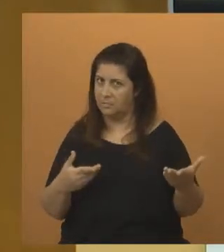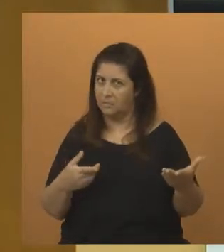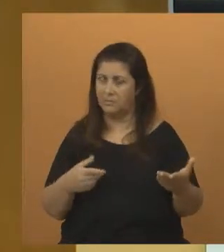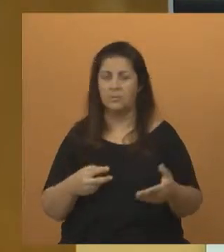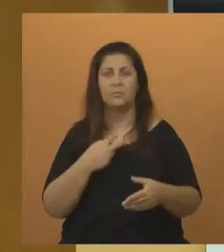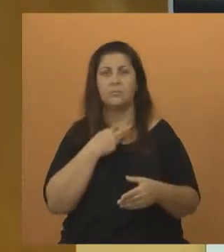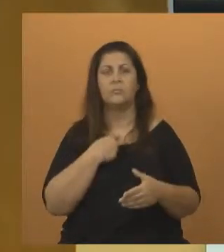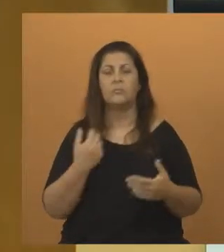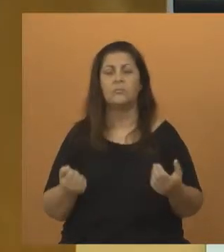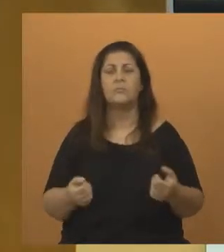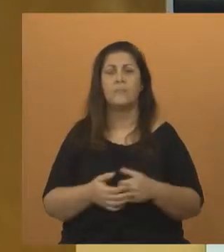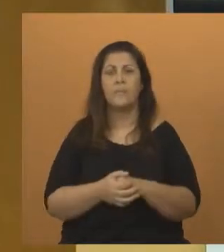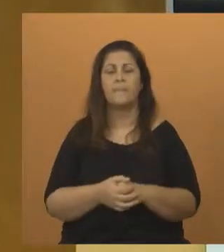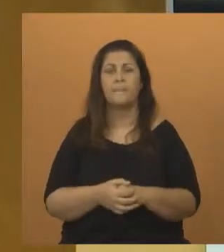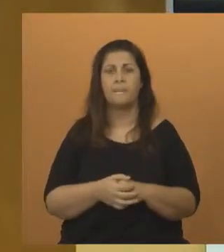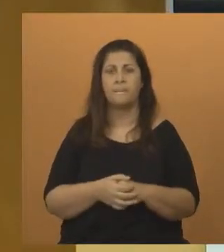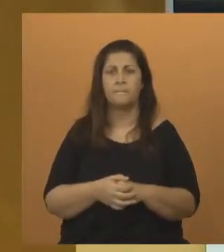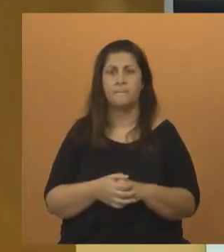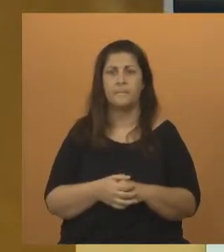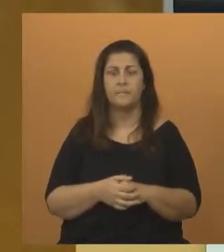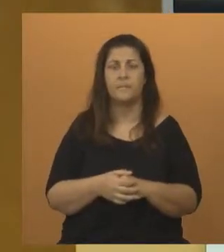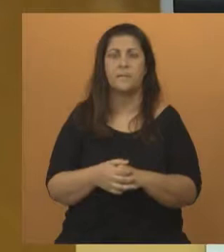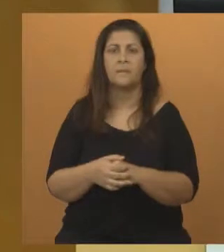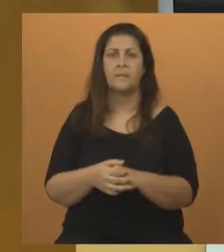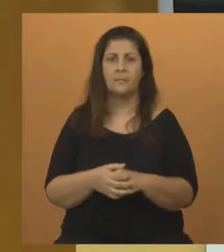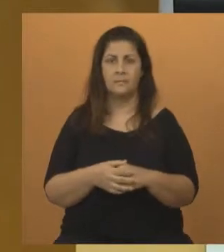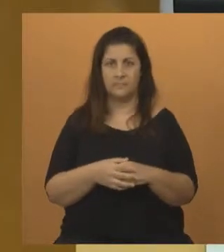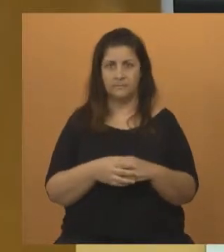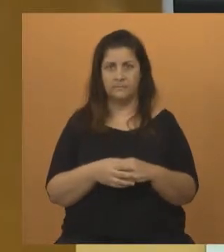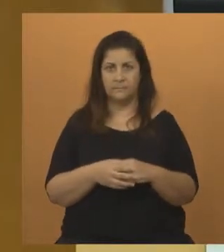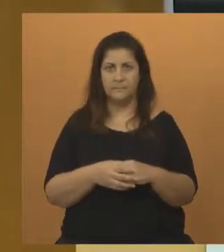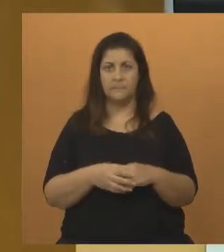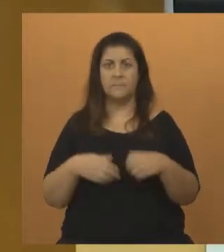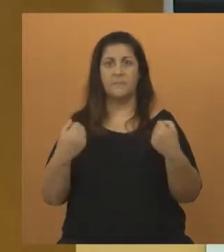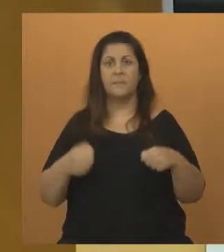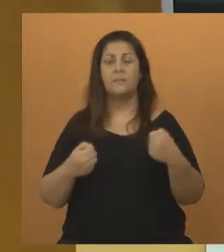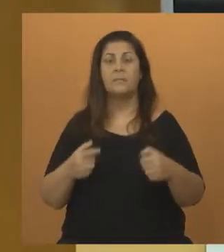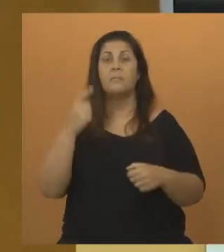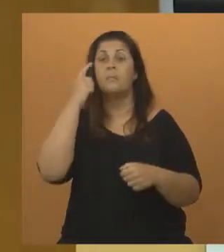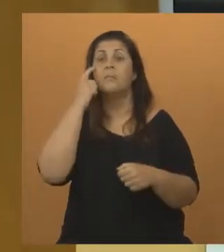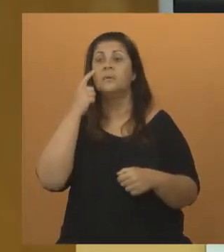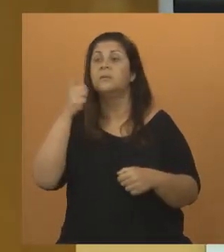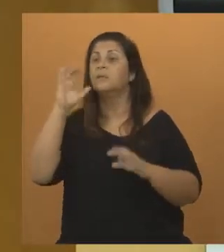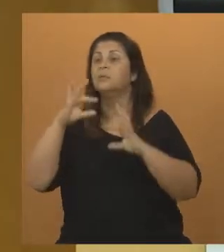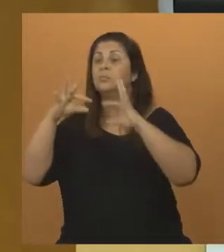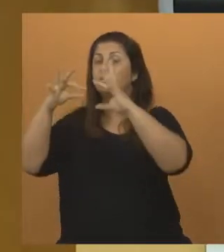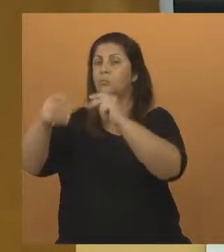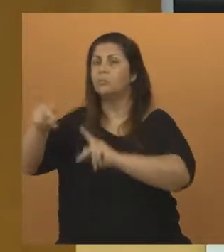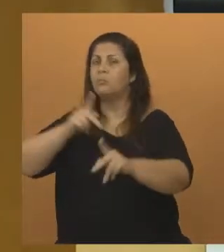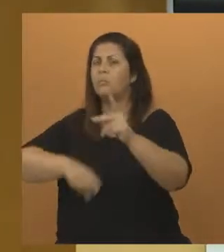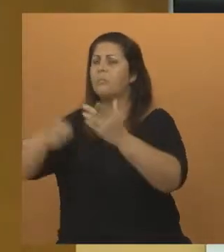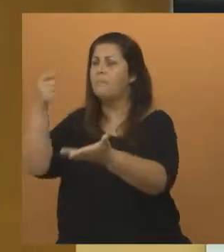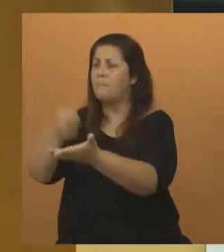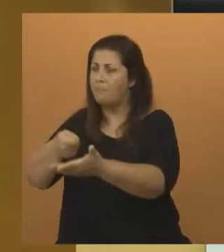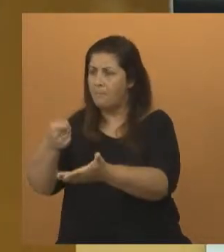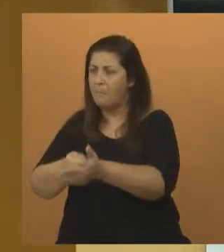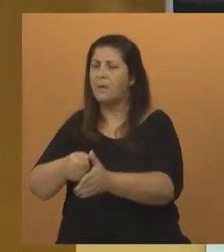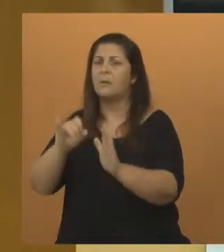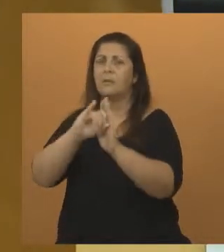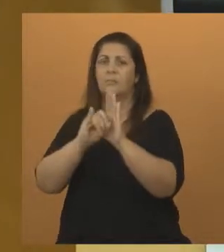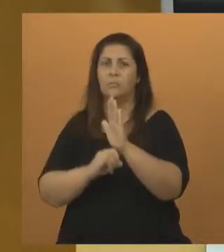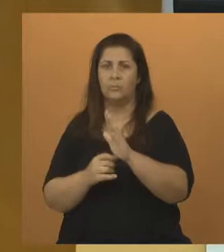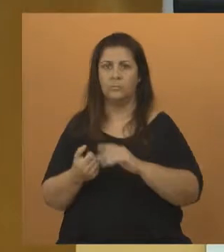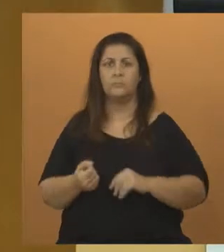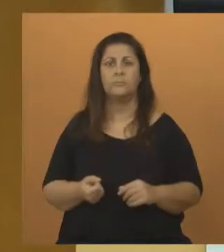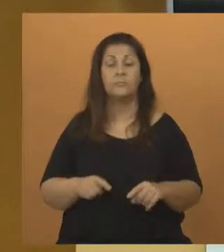segmento da sociedade em detrimento dos demais munícipes que pagam corretamente os seus impostos.